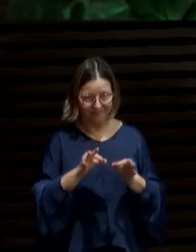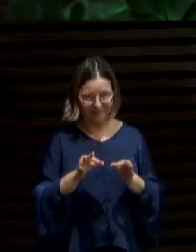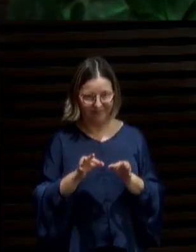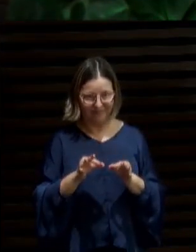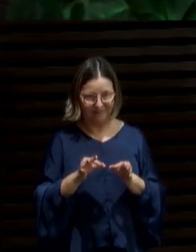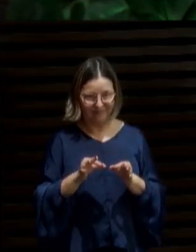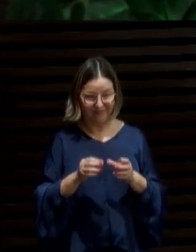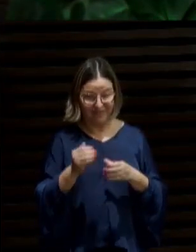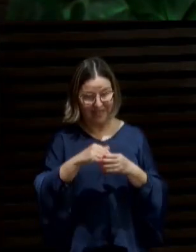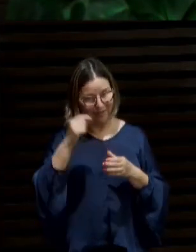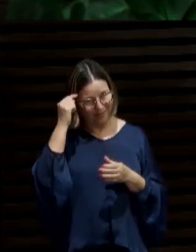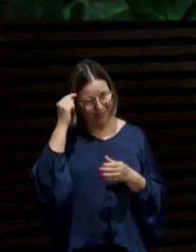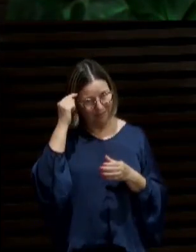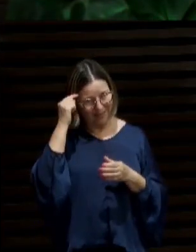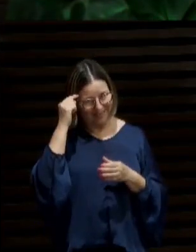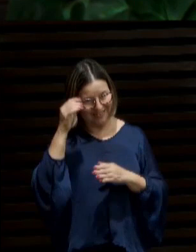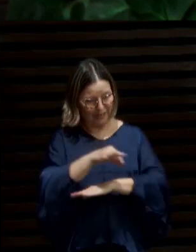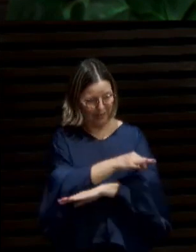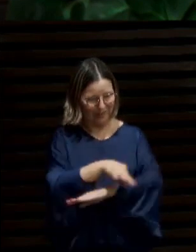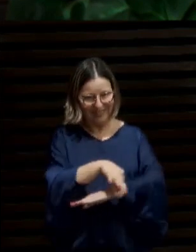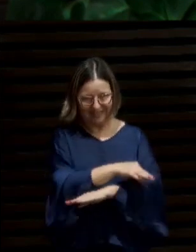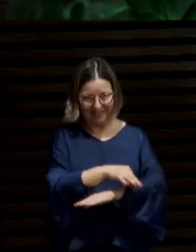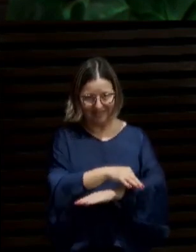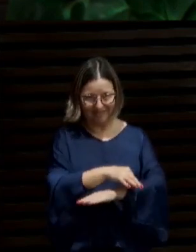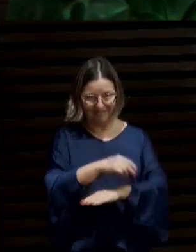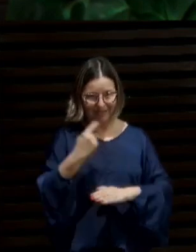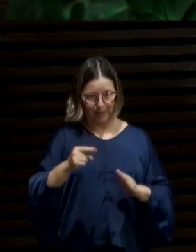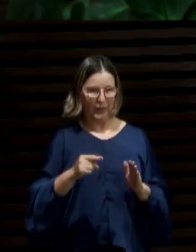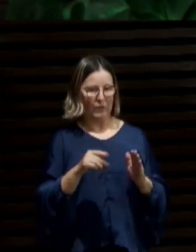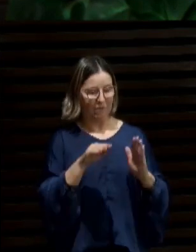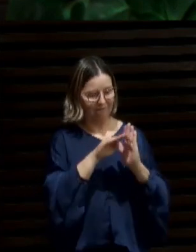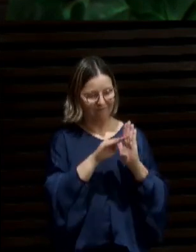dentro da mente do arquiteto e dos projetos.